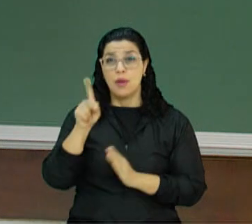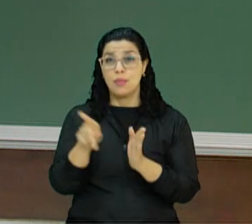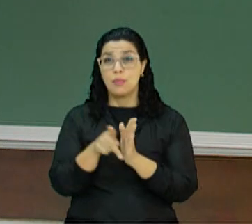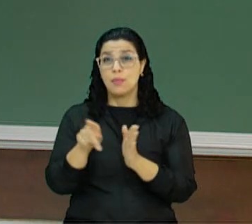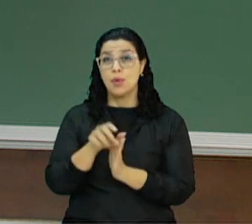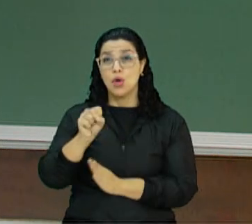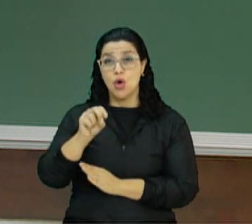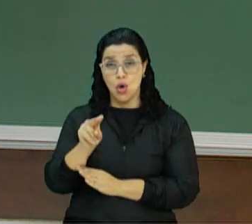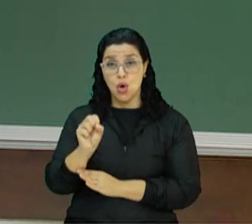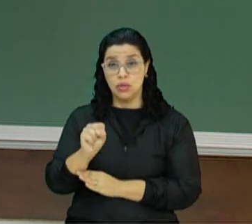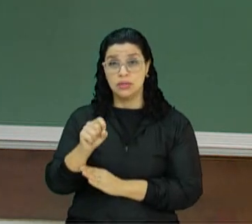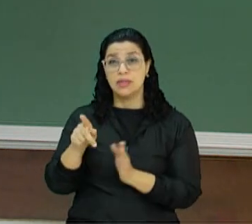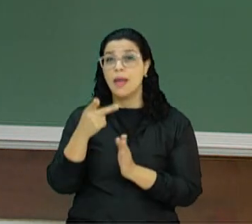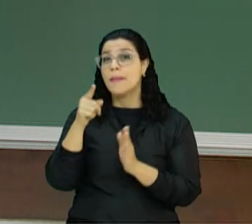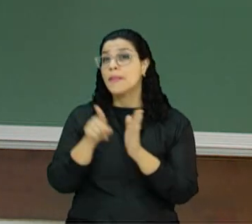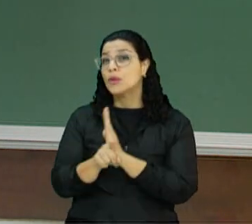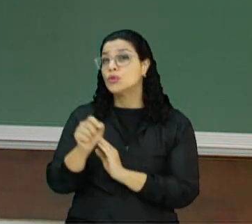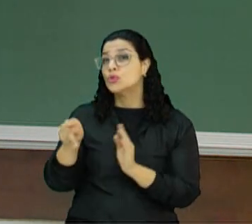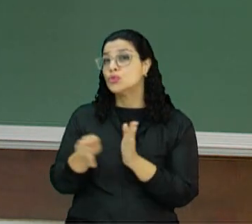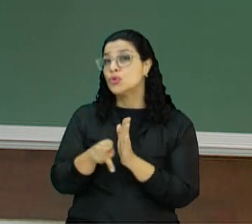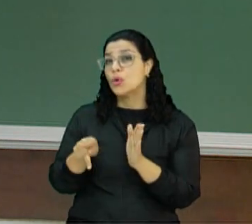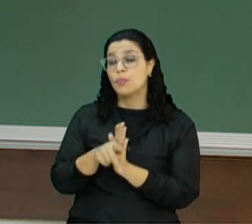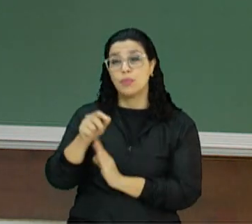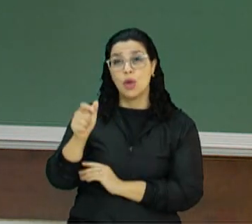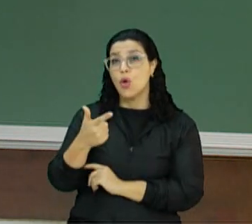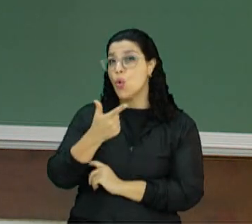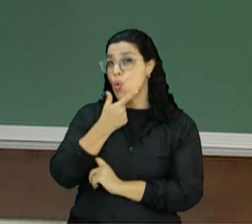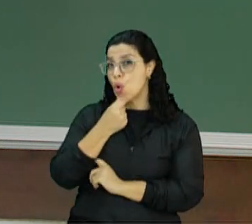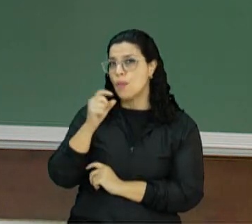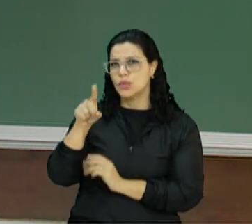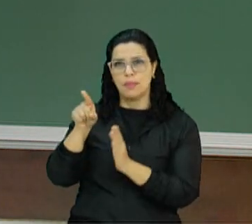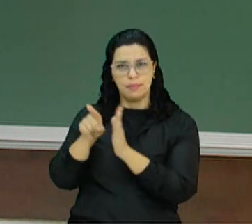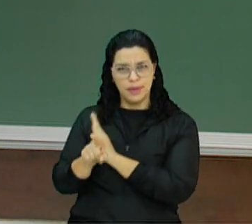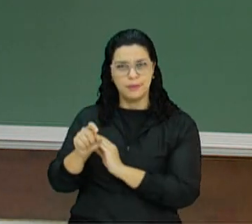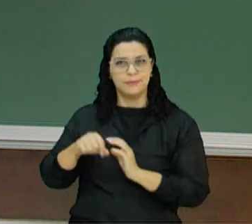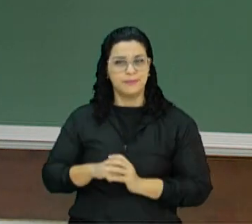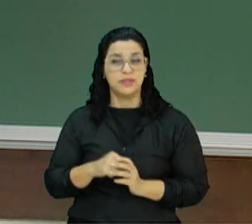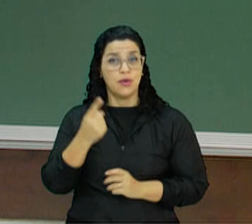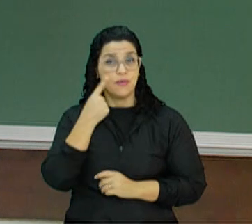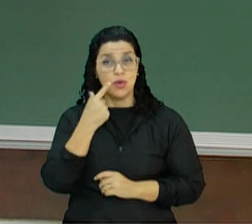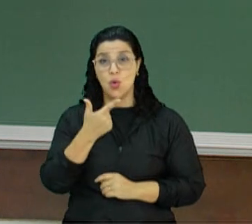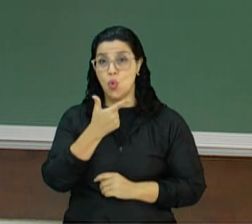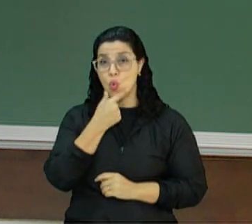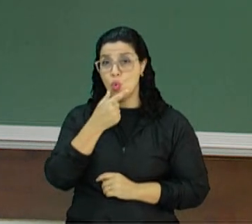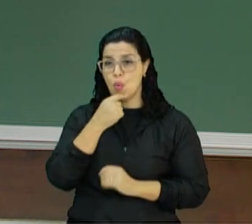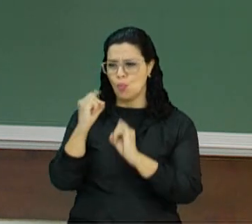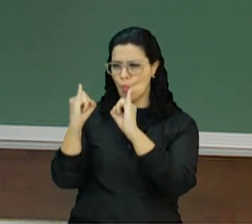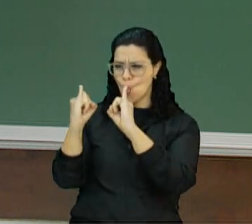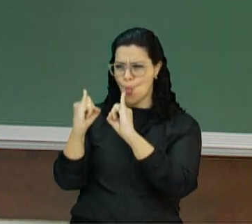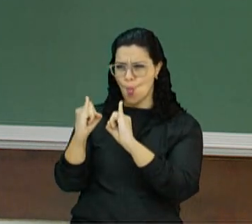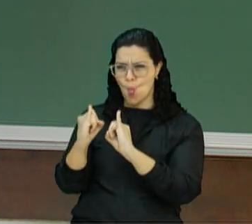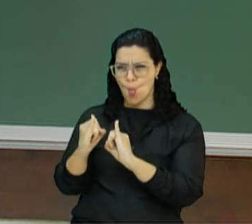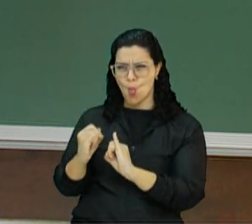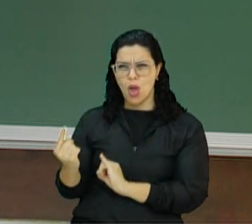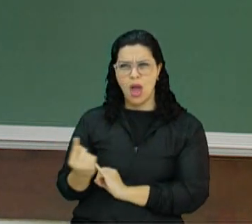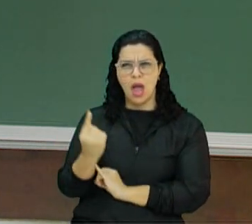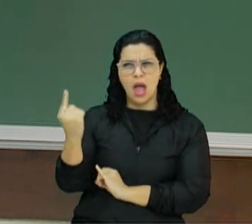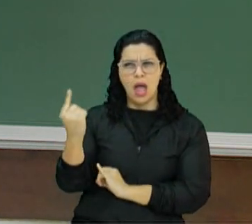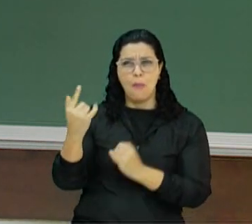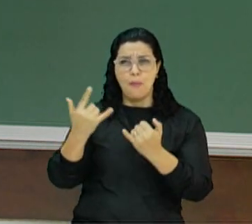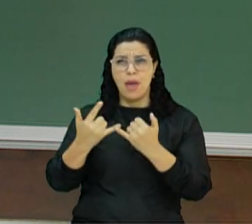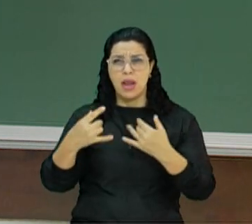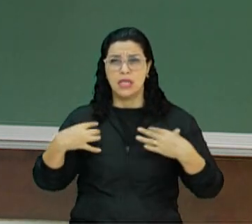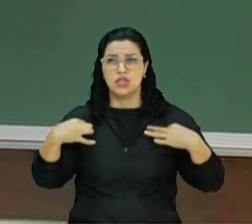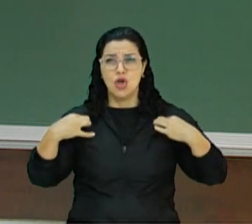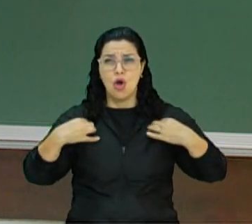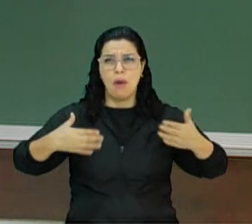os jovens, mas ele está perguntando só do jovem, só do rapaz. Olha lá então, ele era esguio e magro, metido num